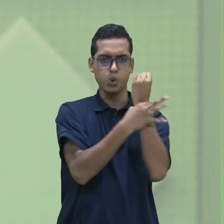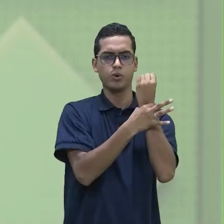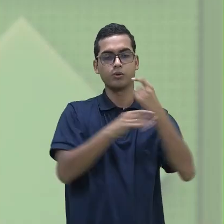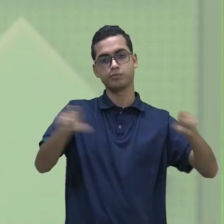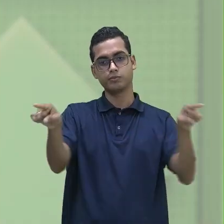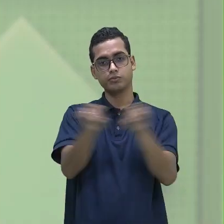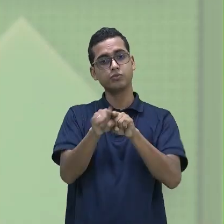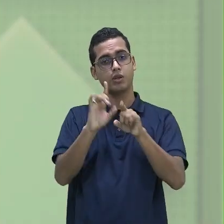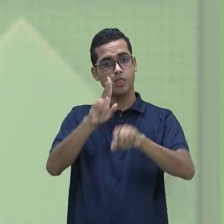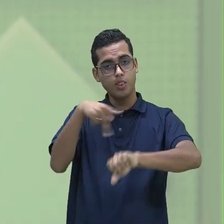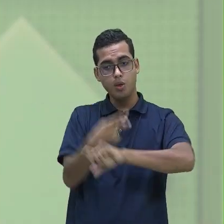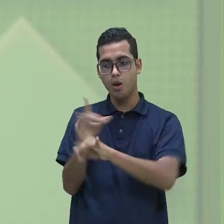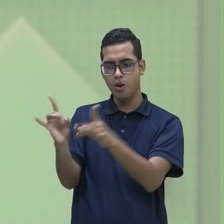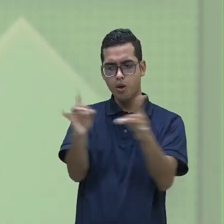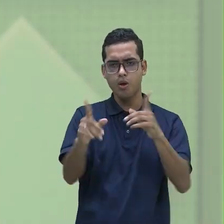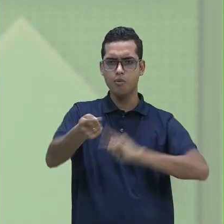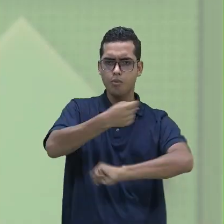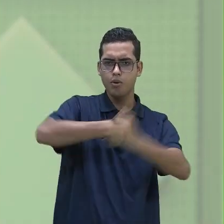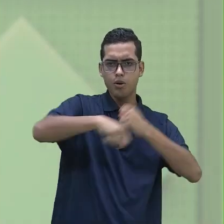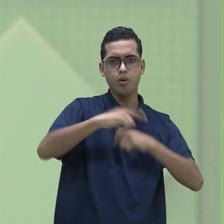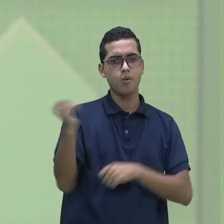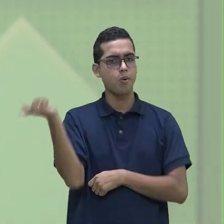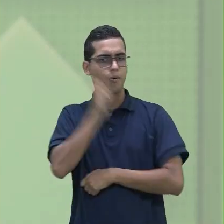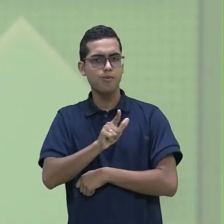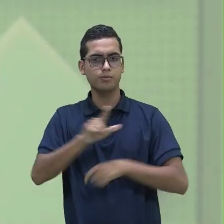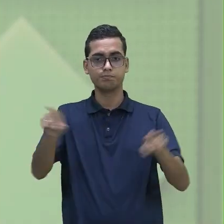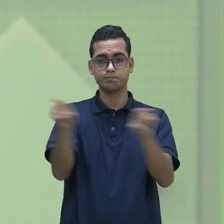ser comercializado. Nós temos aí a